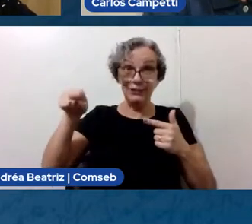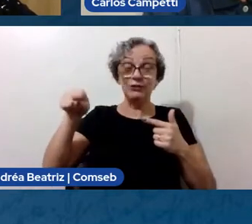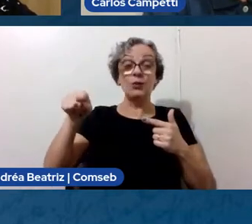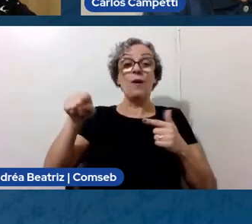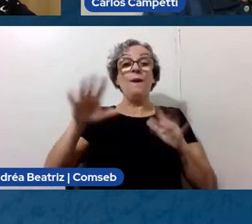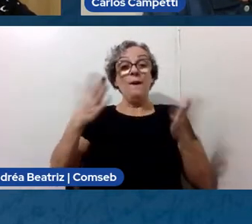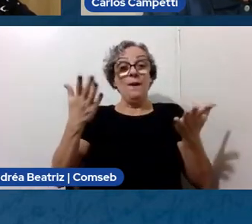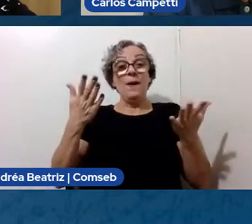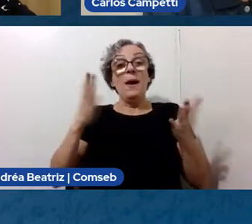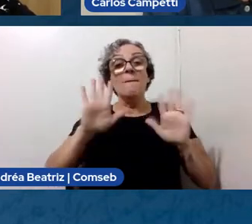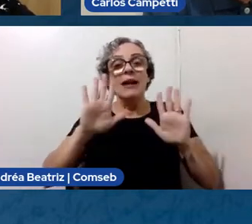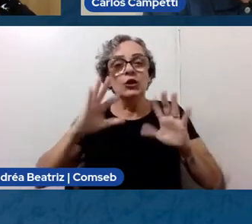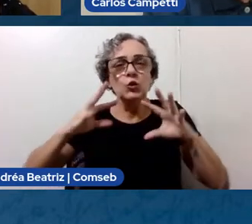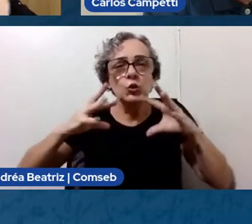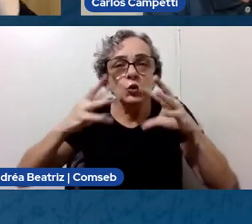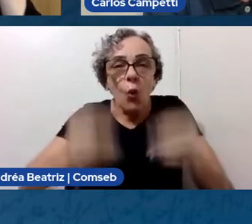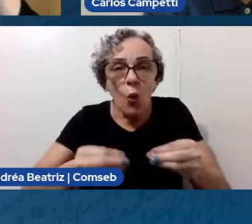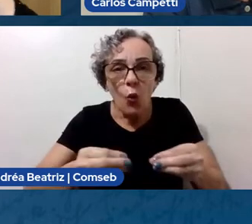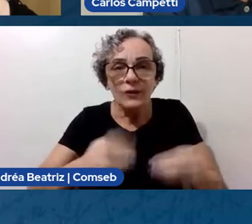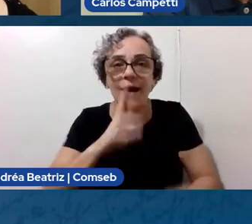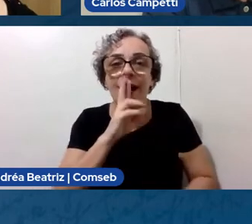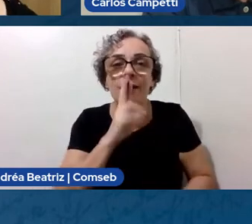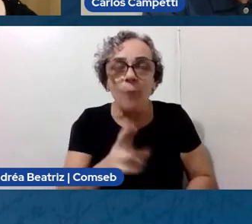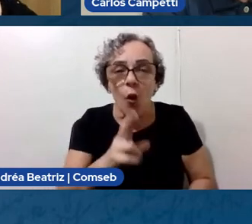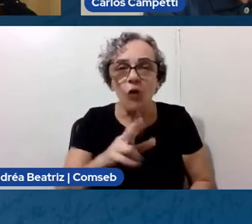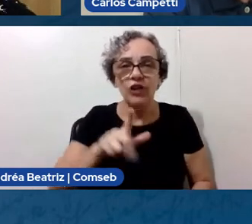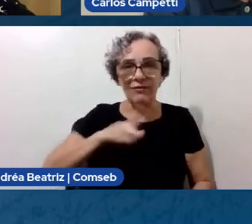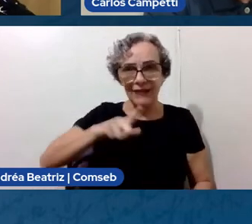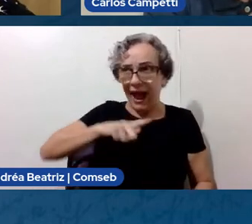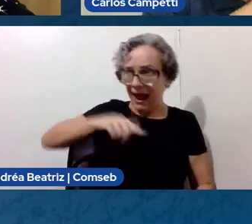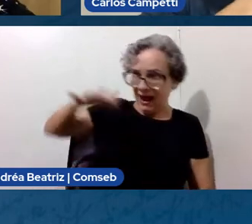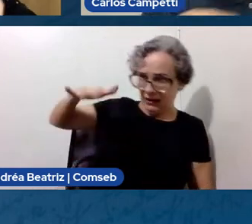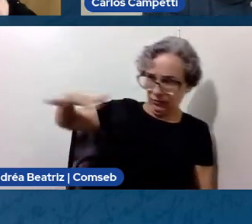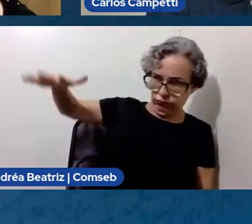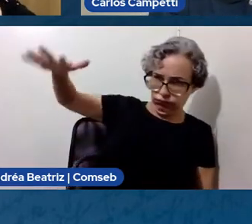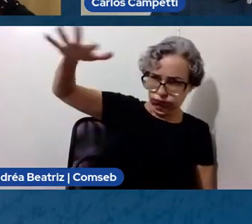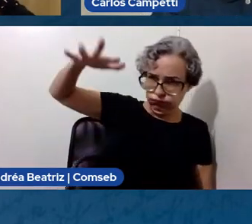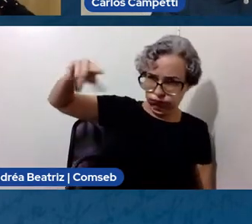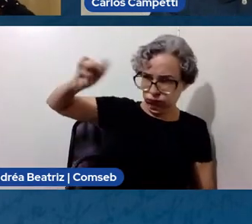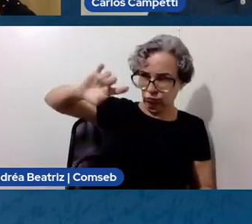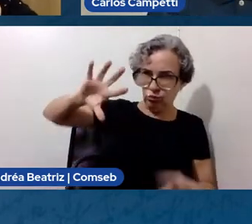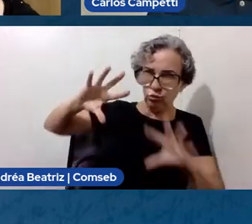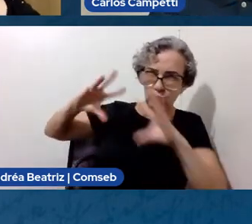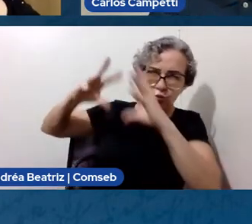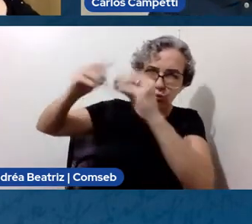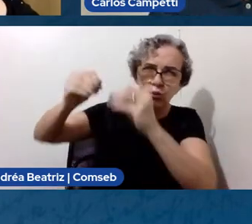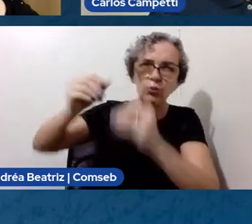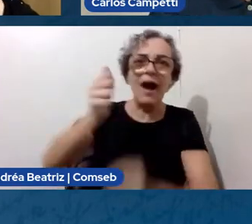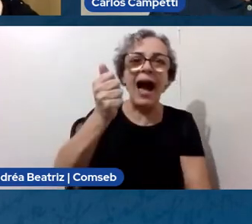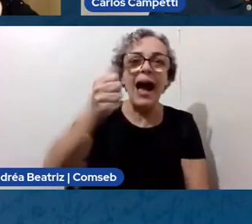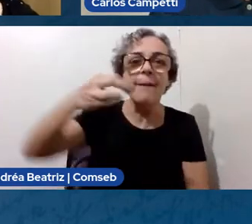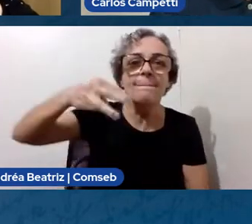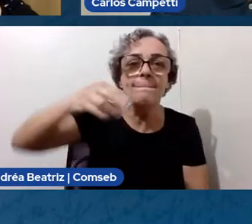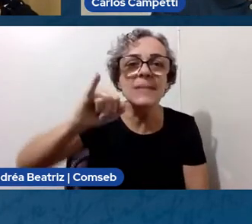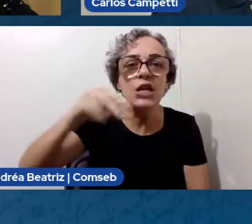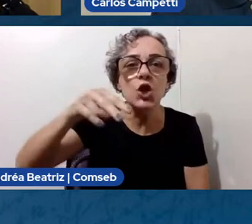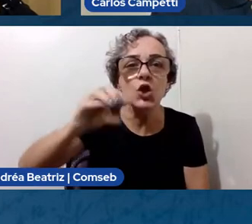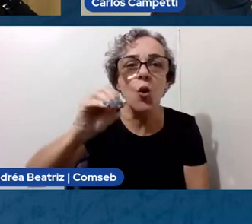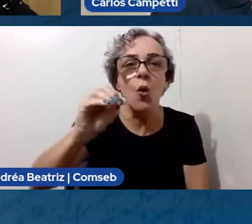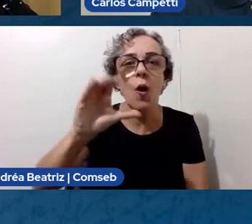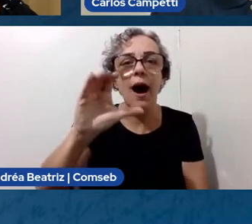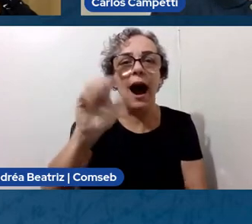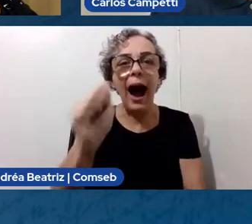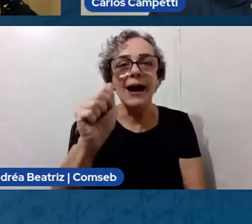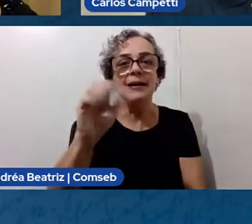resposta possa estar num fato como esse, né? Que os elementos orgânicos se concentrarem em aminoácidos, não é isso. Mas nós estamos